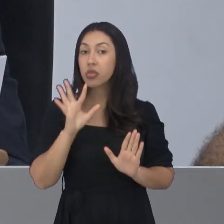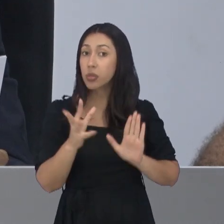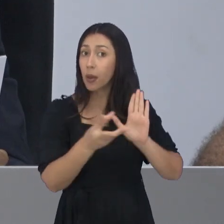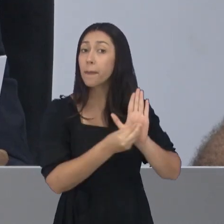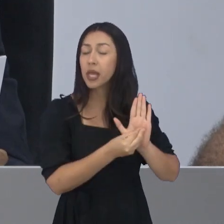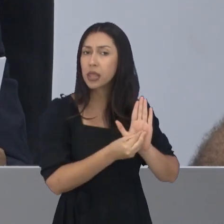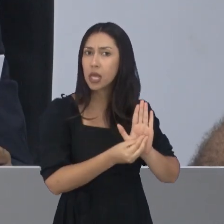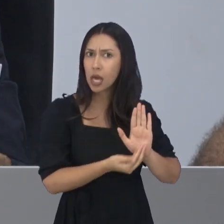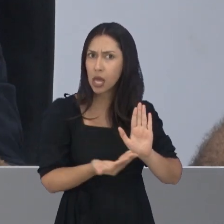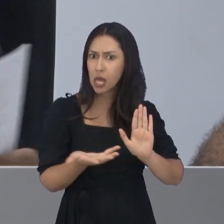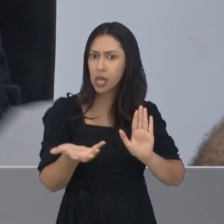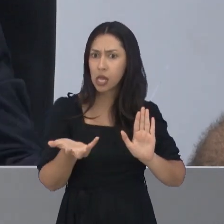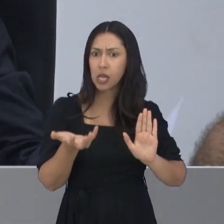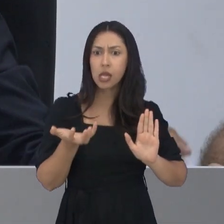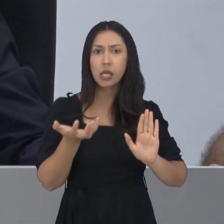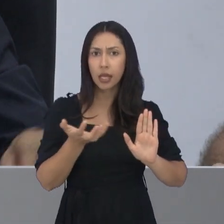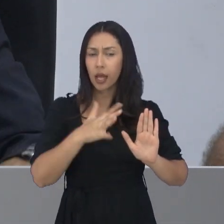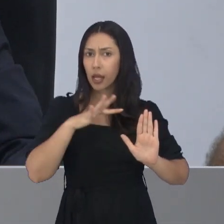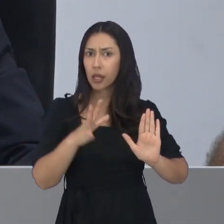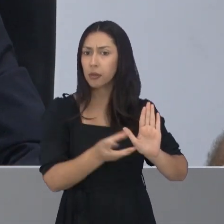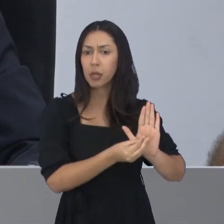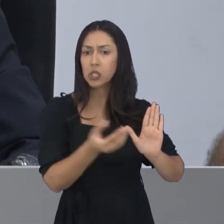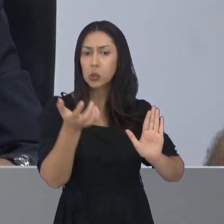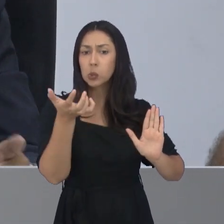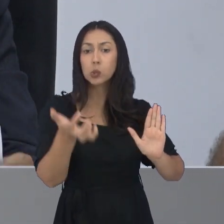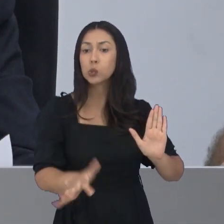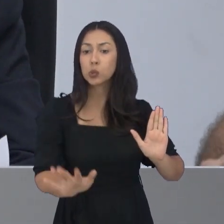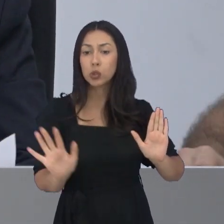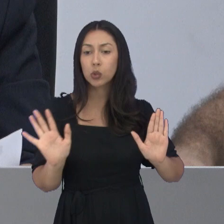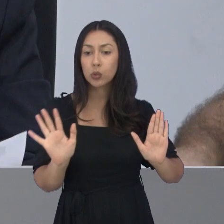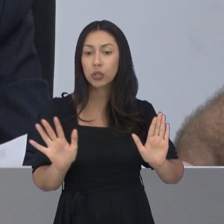vereadores se abre mão do prazo de emenda.